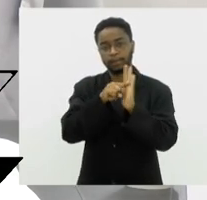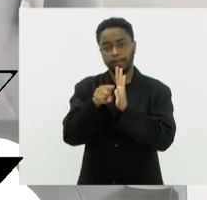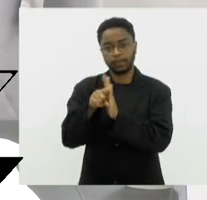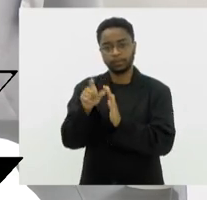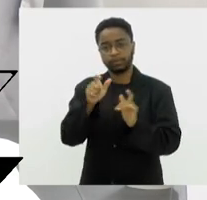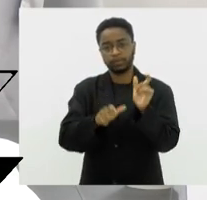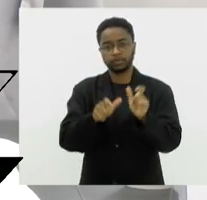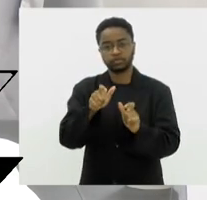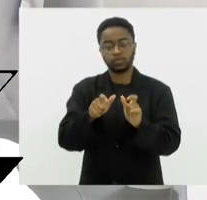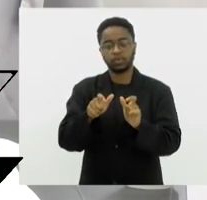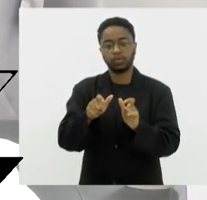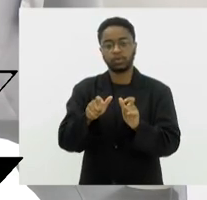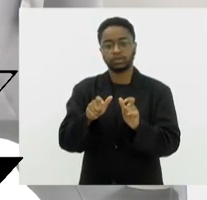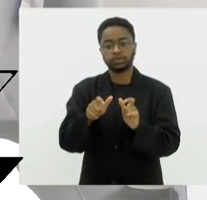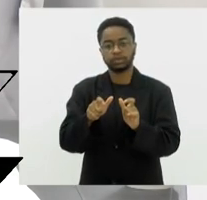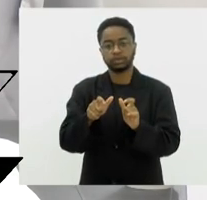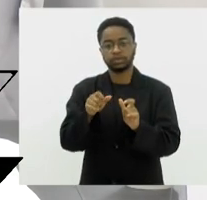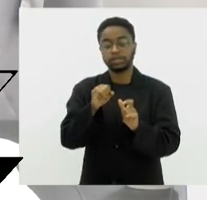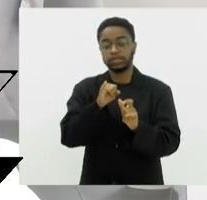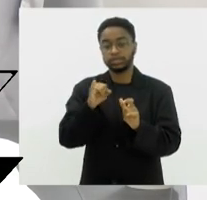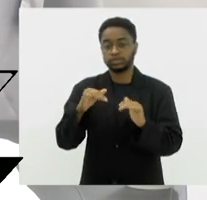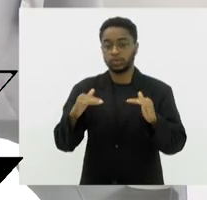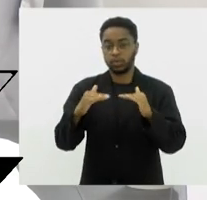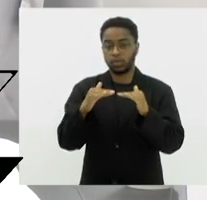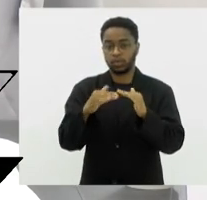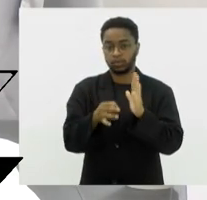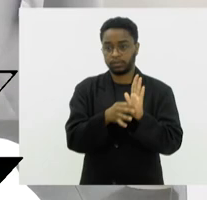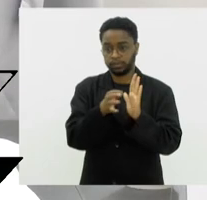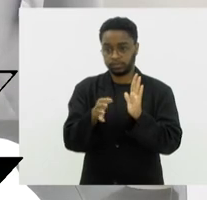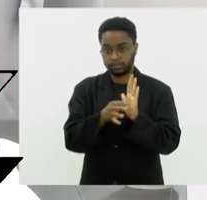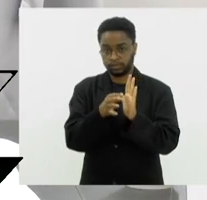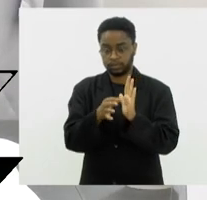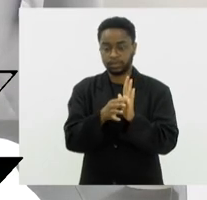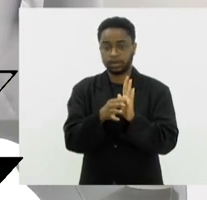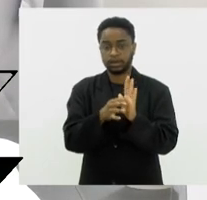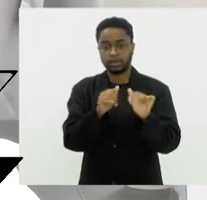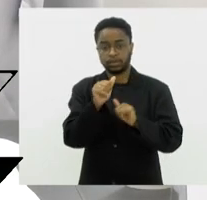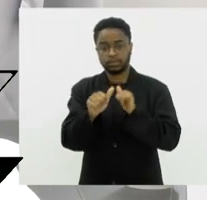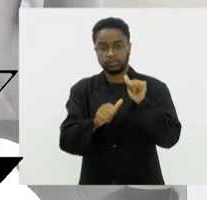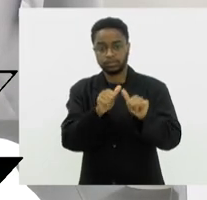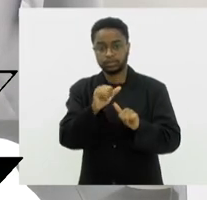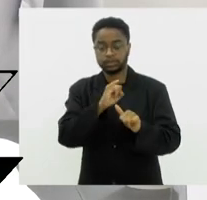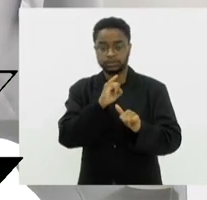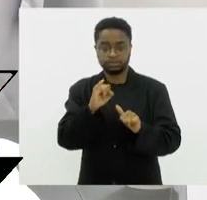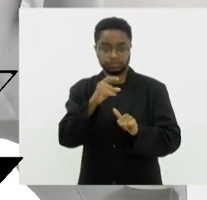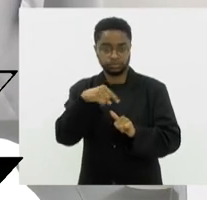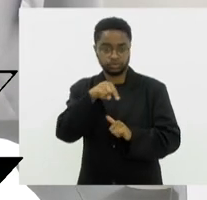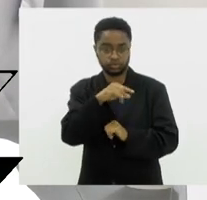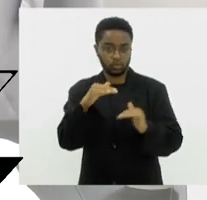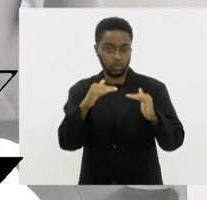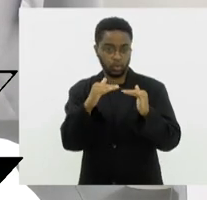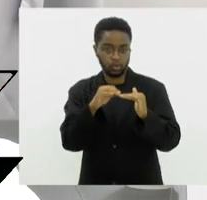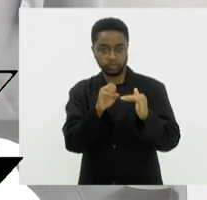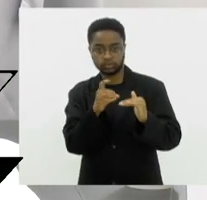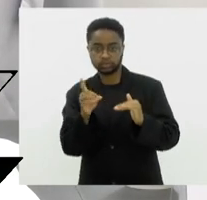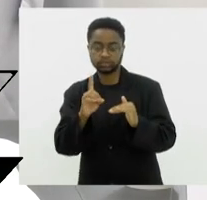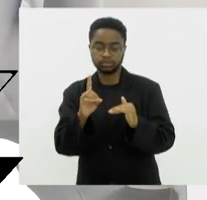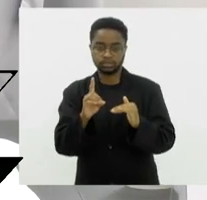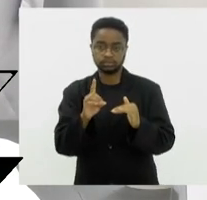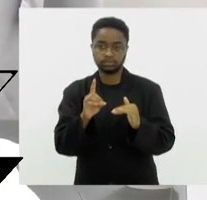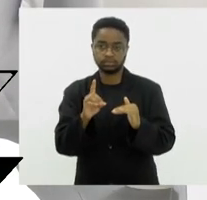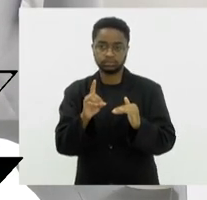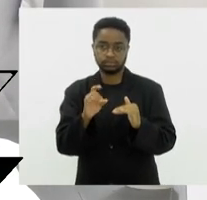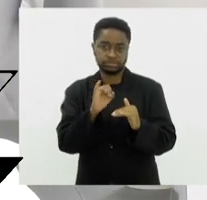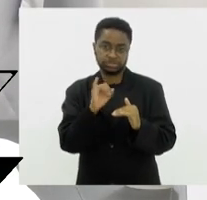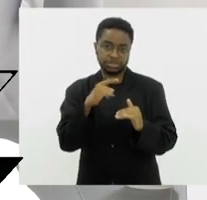autores que estão aqui presentes, se o parecer com as emendas, com a alteração sugerida pelo deputado Luiz Paulo, acho que contempla para o projeto continuar independente de